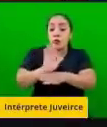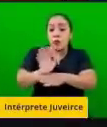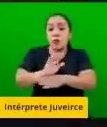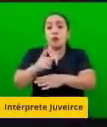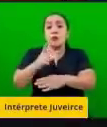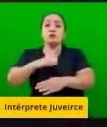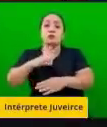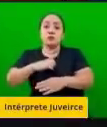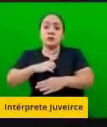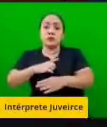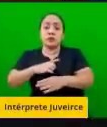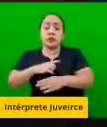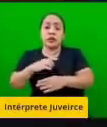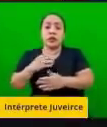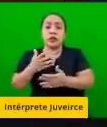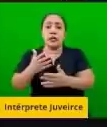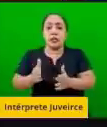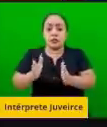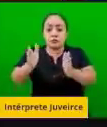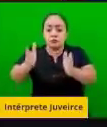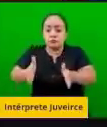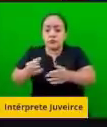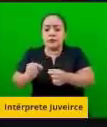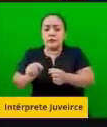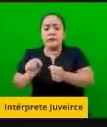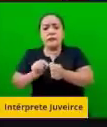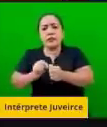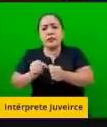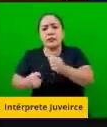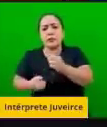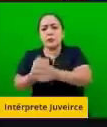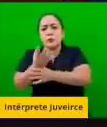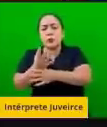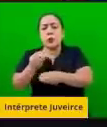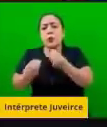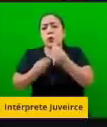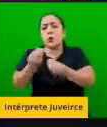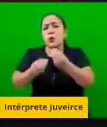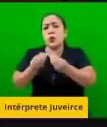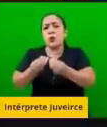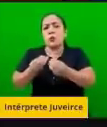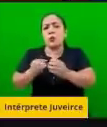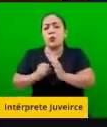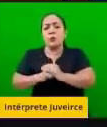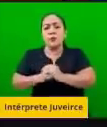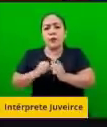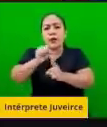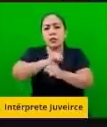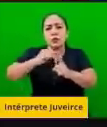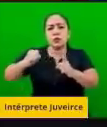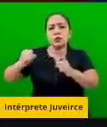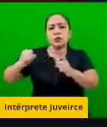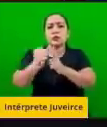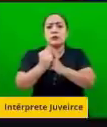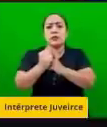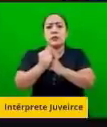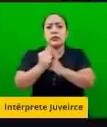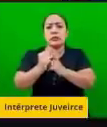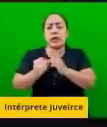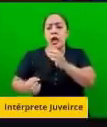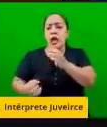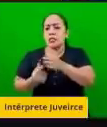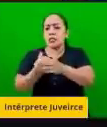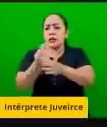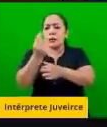produção. Por exemplo, eu quero trabalhar a sociedade da capitania de Pernambuco,